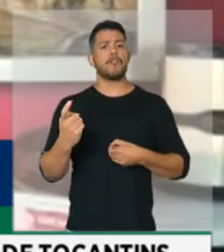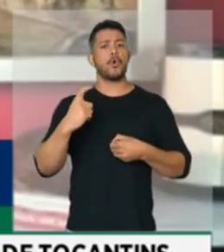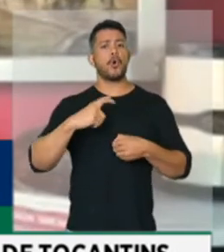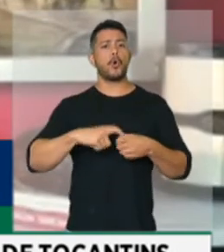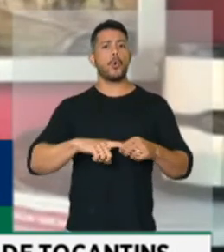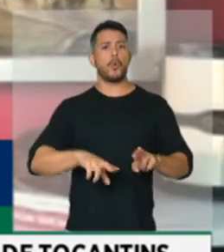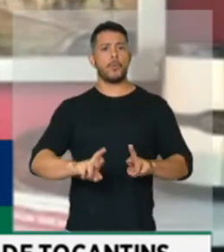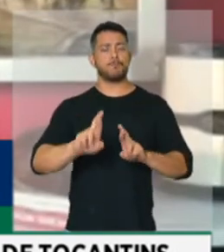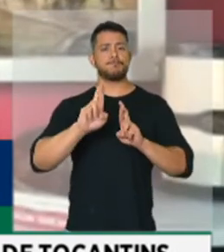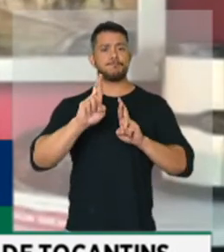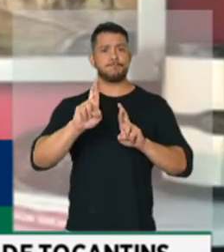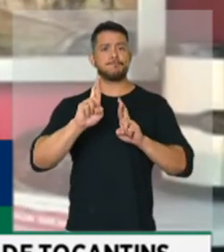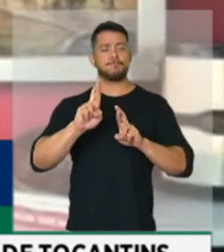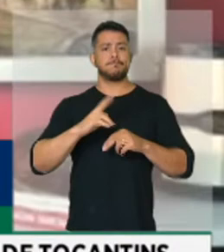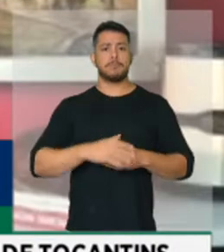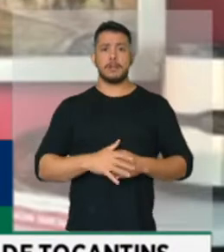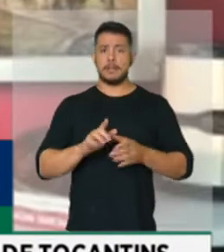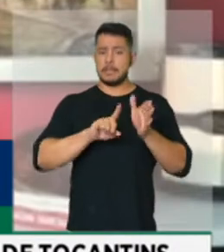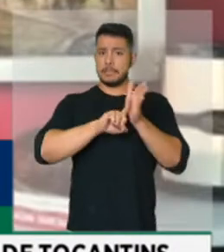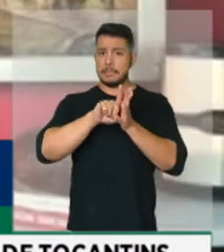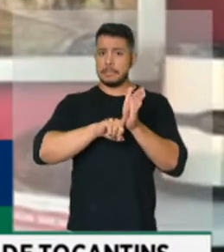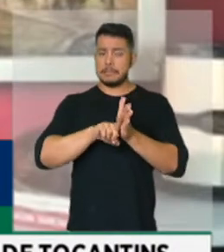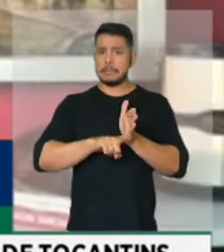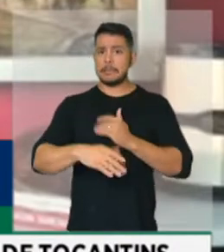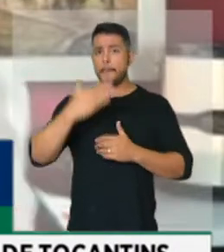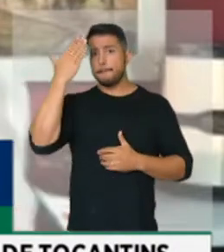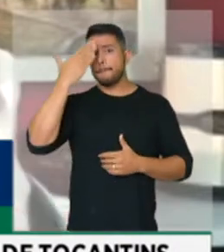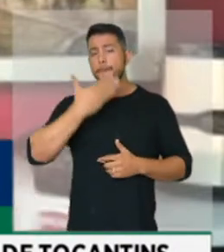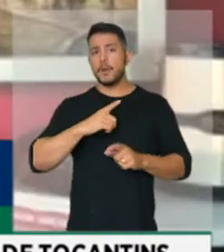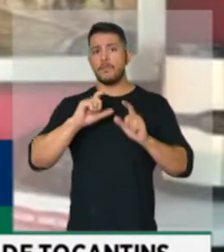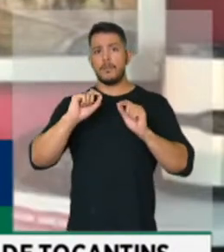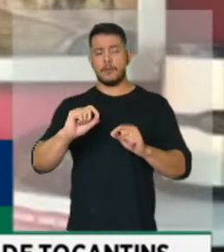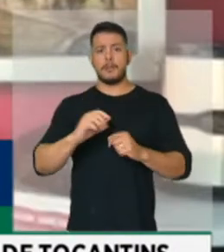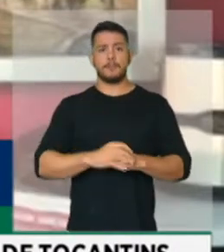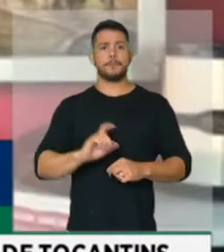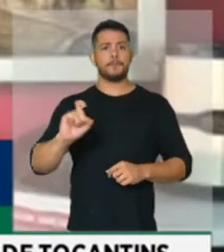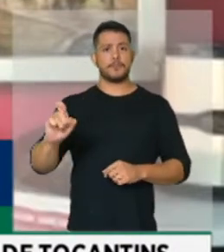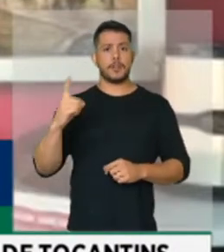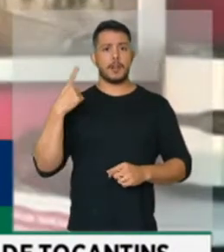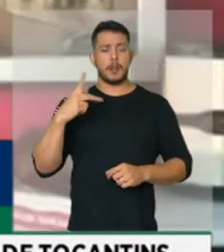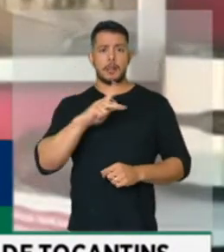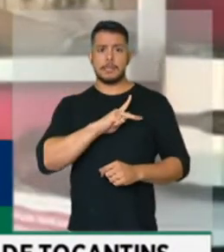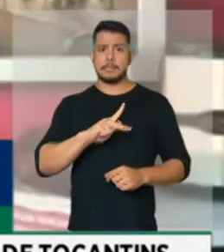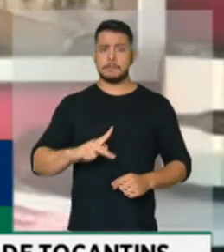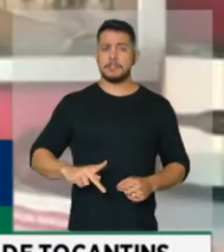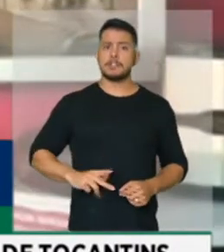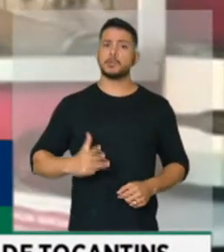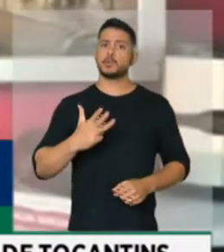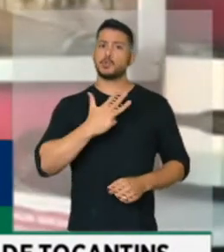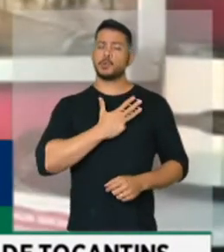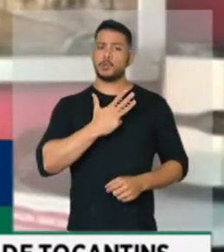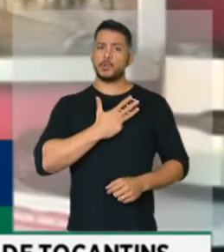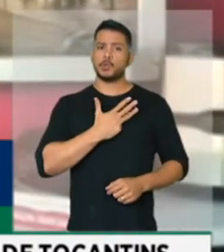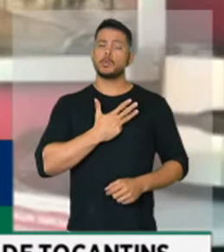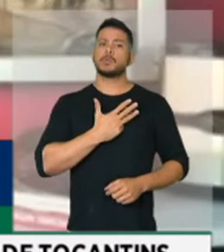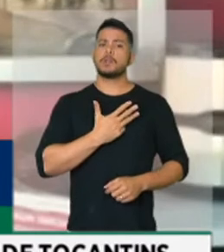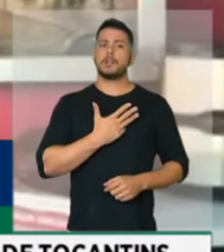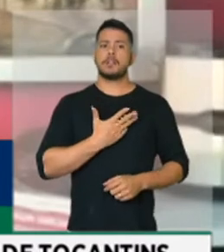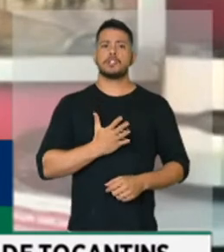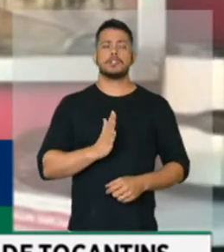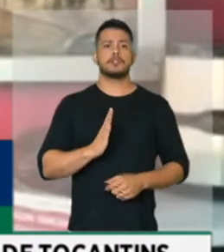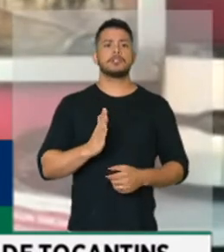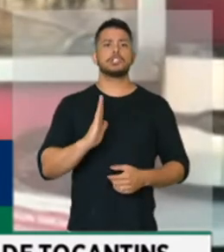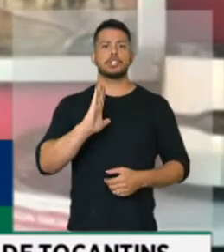as pesquisas mostrando. O ex-presidente Lula, depois de ter sido perseguido, de ter sido absolvido em praticamente todos